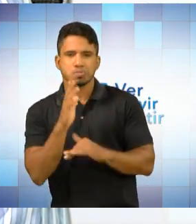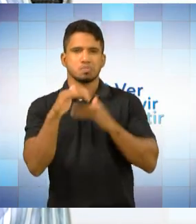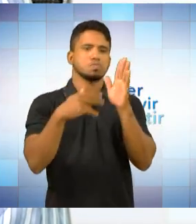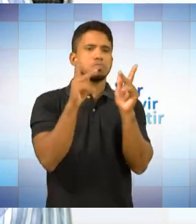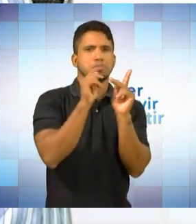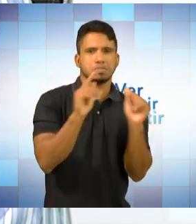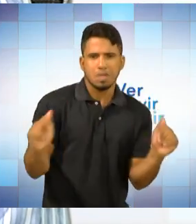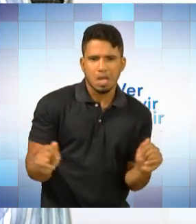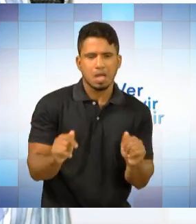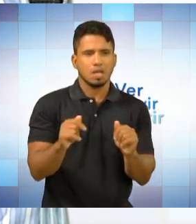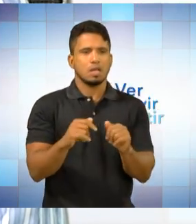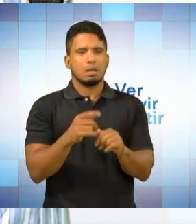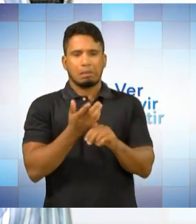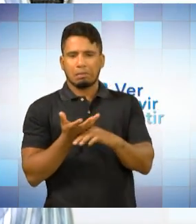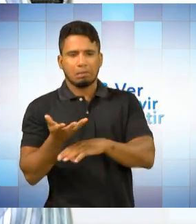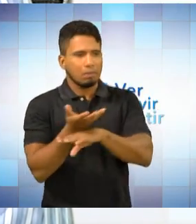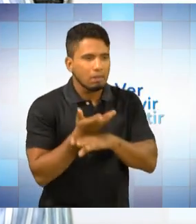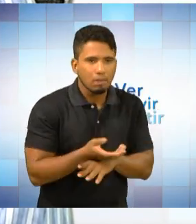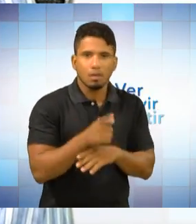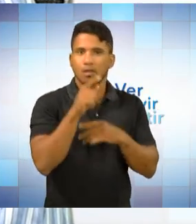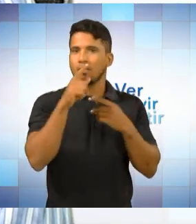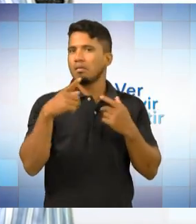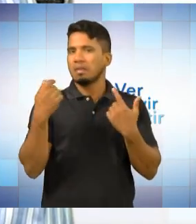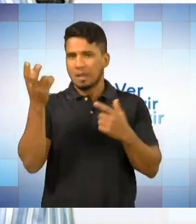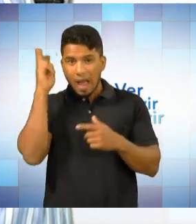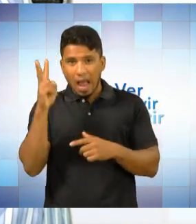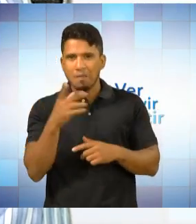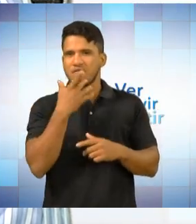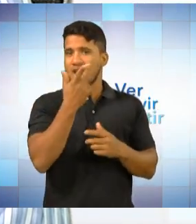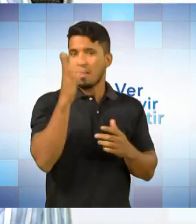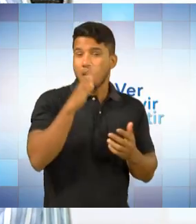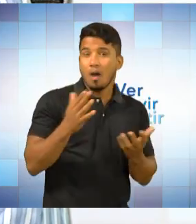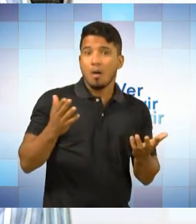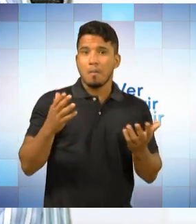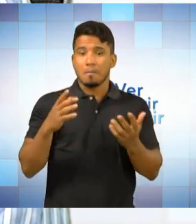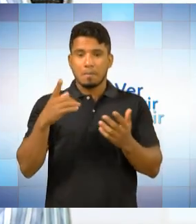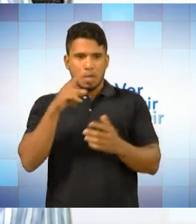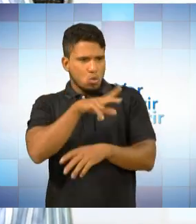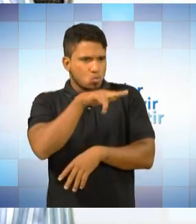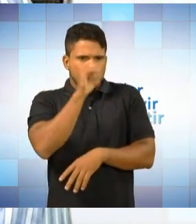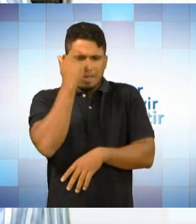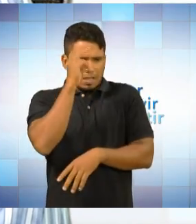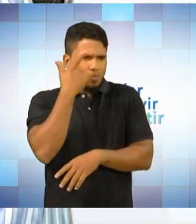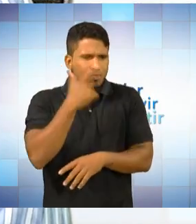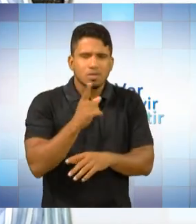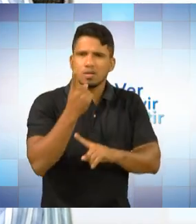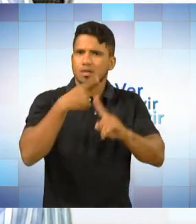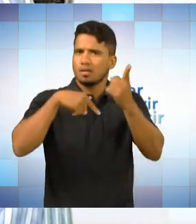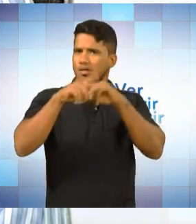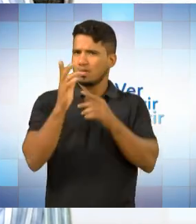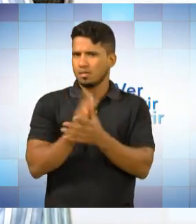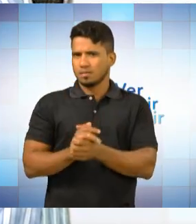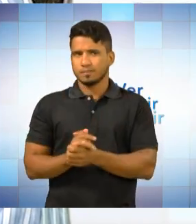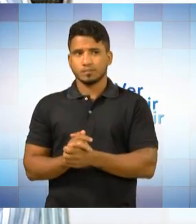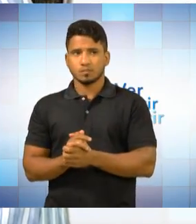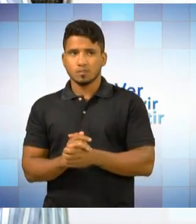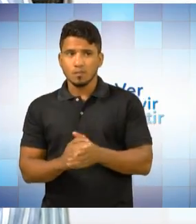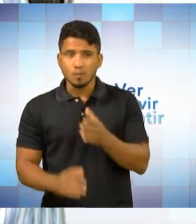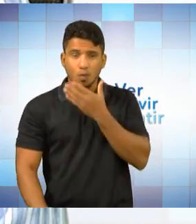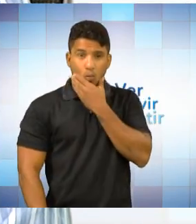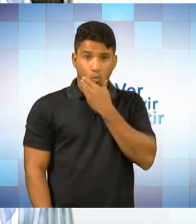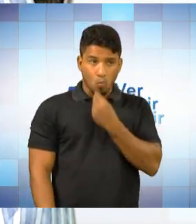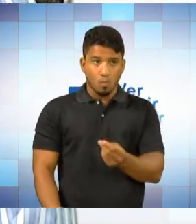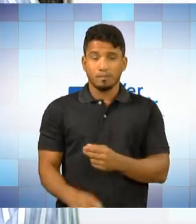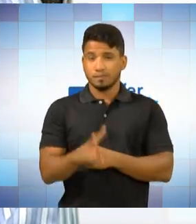que precisa ser registrada. Isso. Porque outra pessoa jamais tinha disse essa frase, a não ser copiando